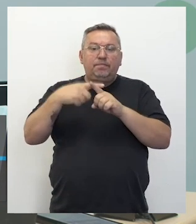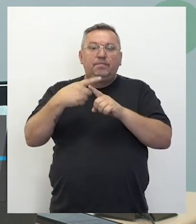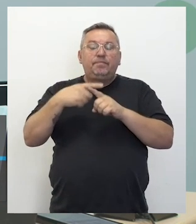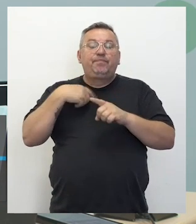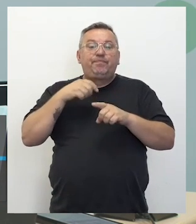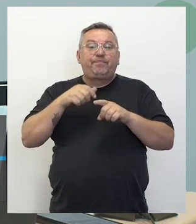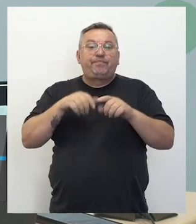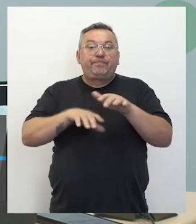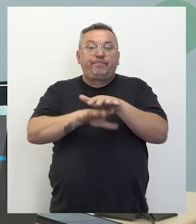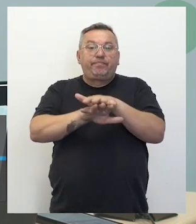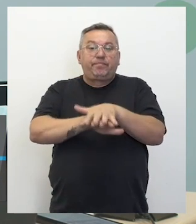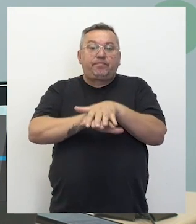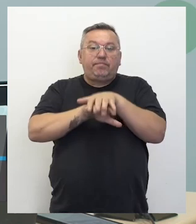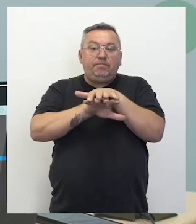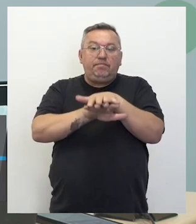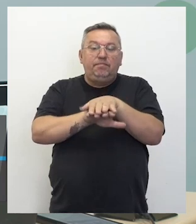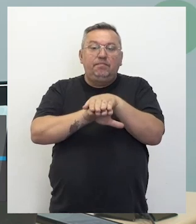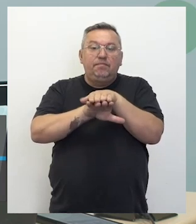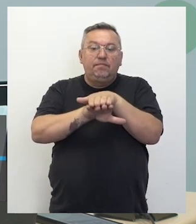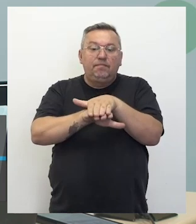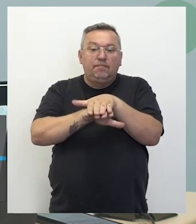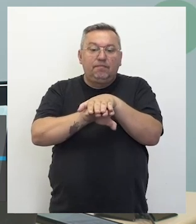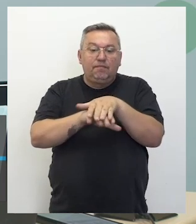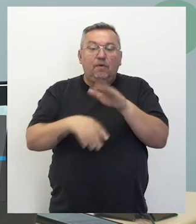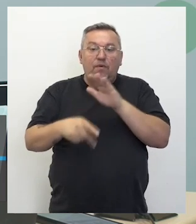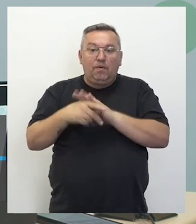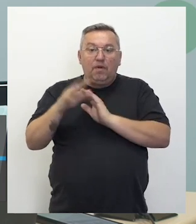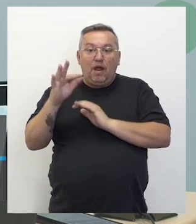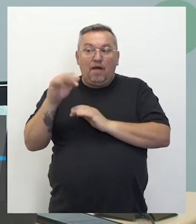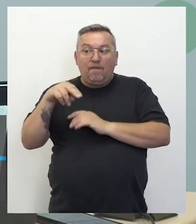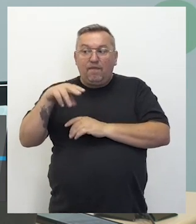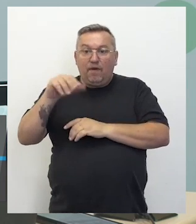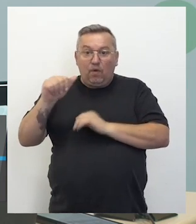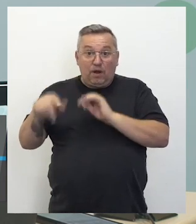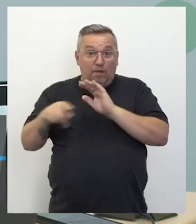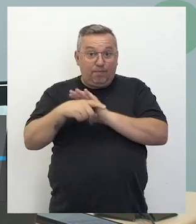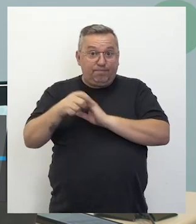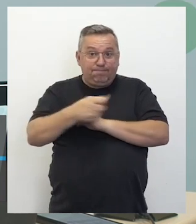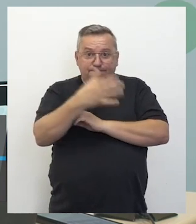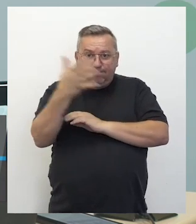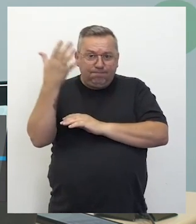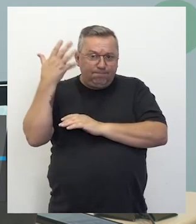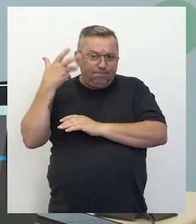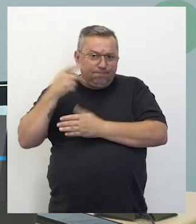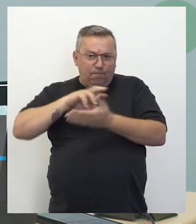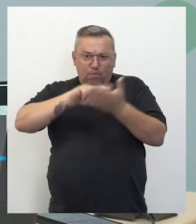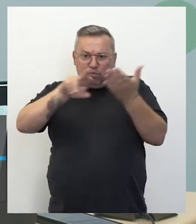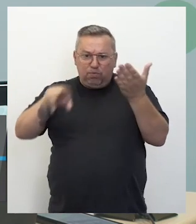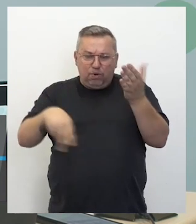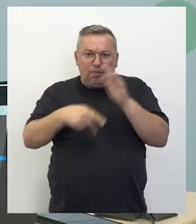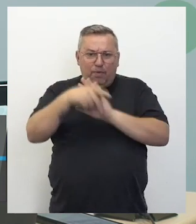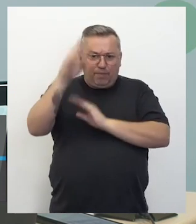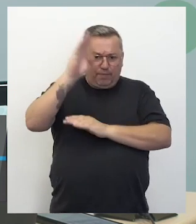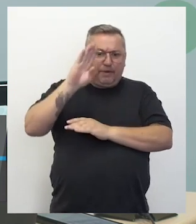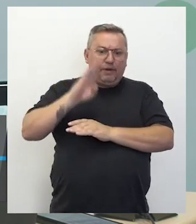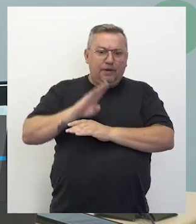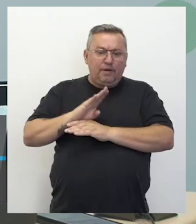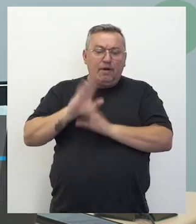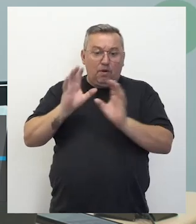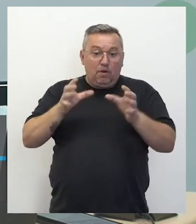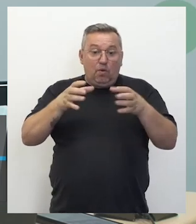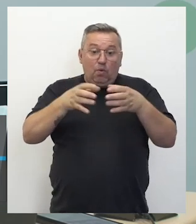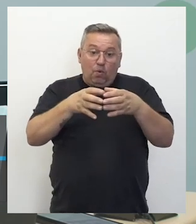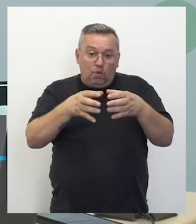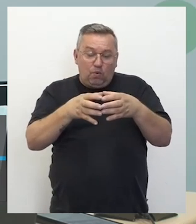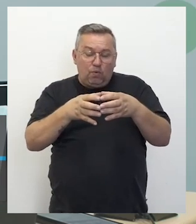tartaruga, normalmente ela vai pertencer à fauna. E todo animal que pertence à fauna brasileira, né, fauna é o conjunto de